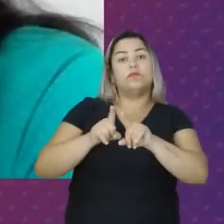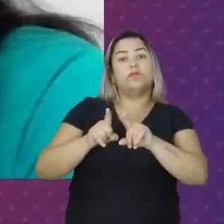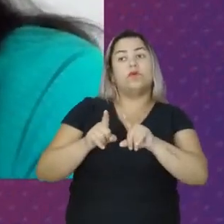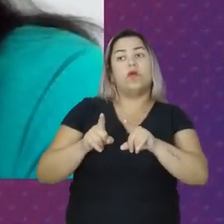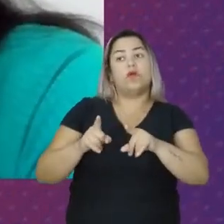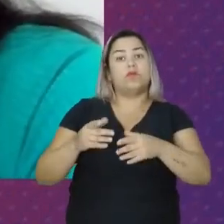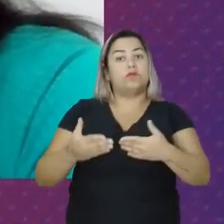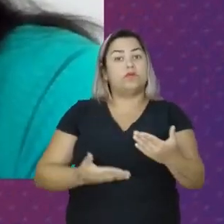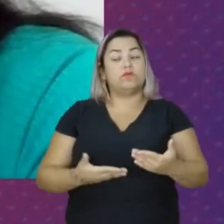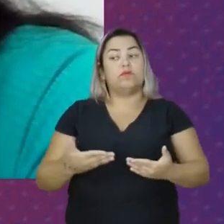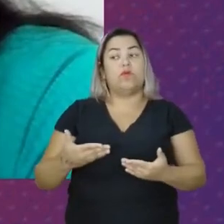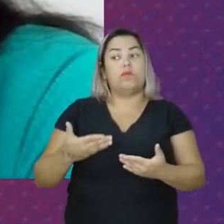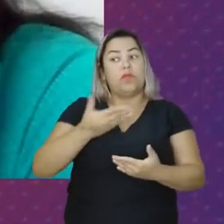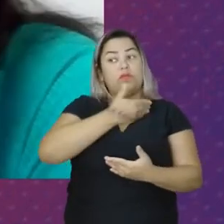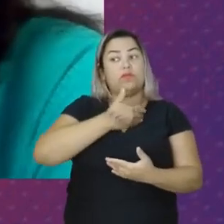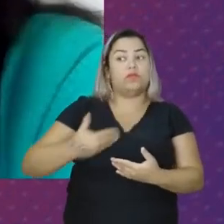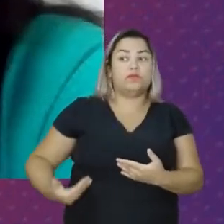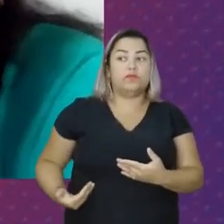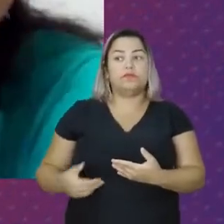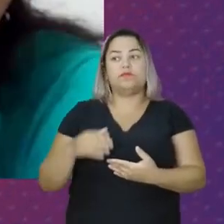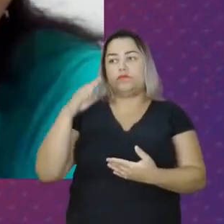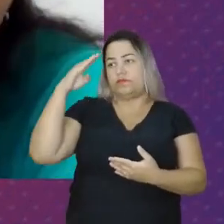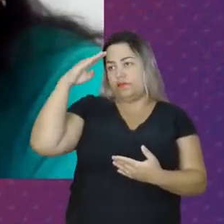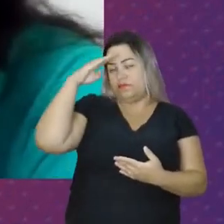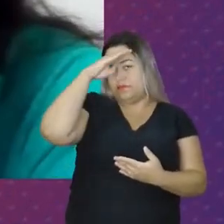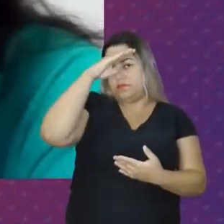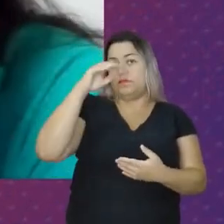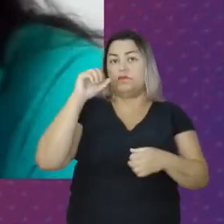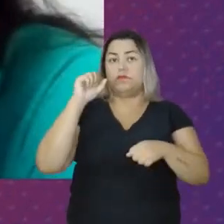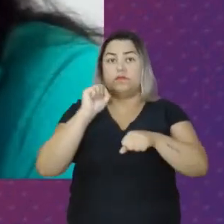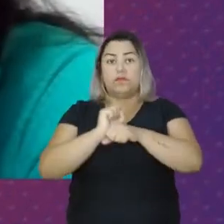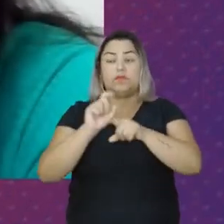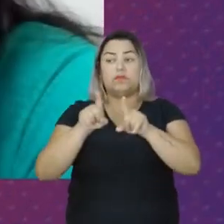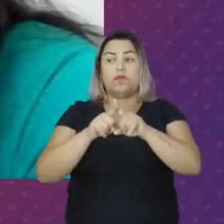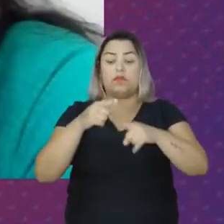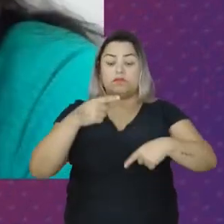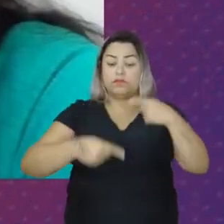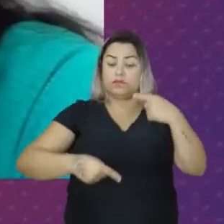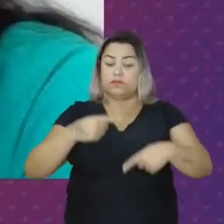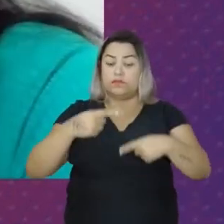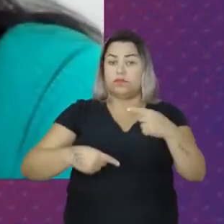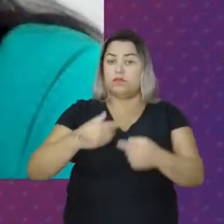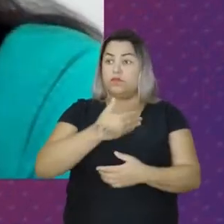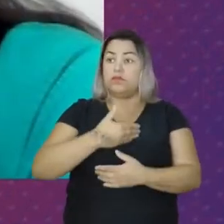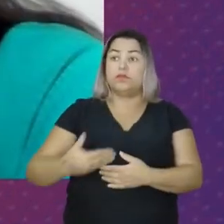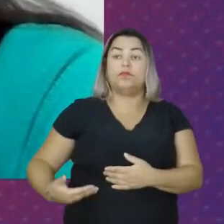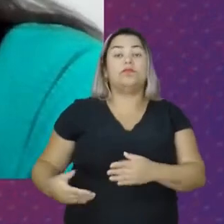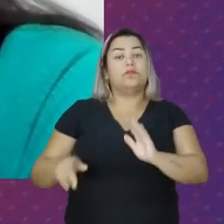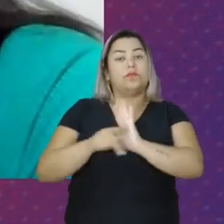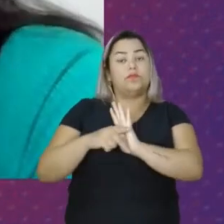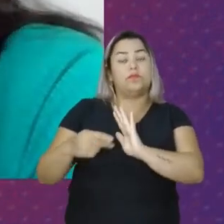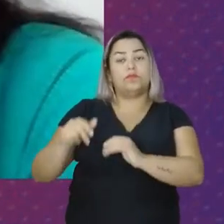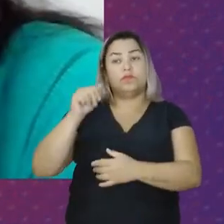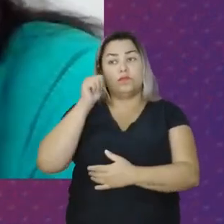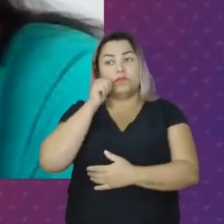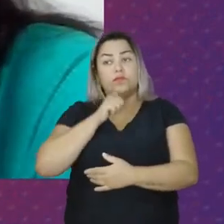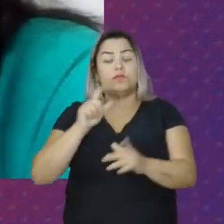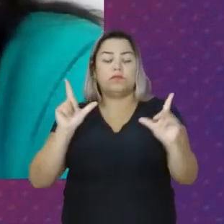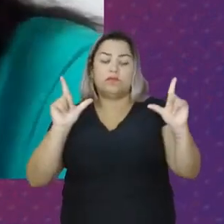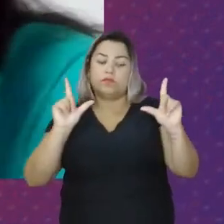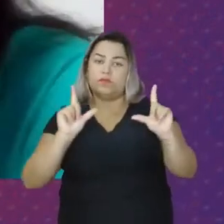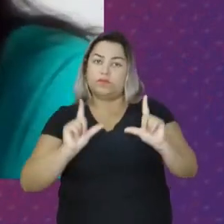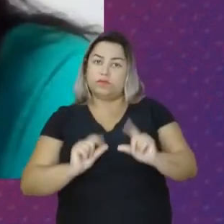governo Bolsonaro, a partir do sucateamento das políticas públicas, né, para as mulheres, e tem aí uma